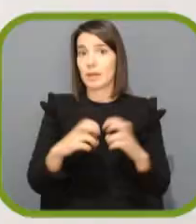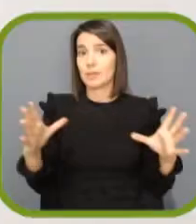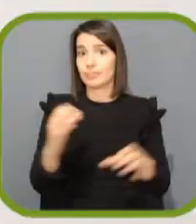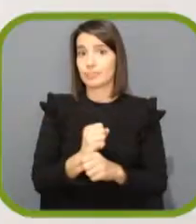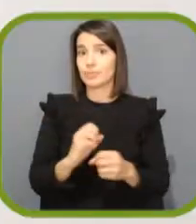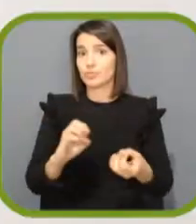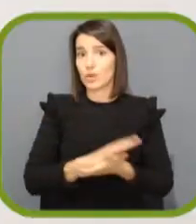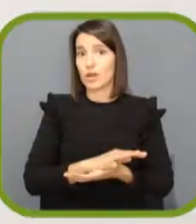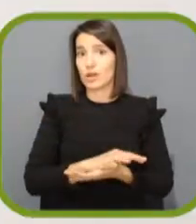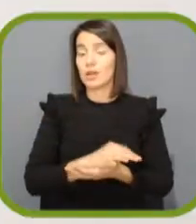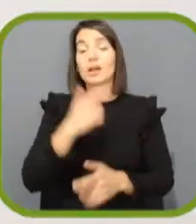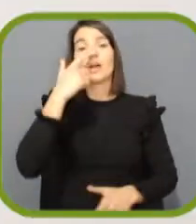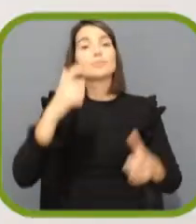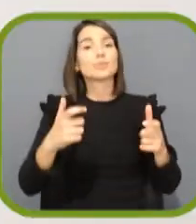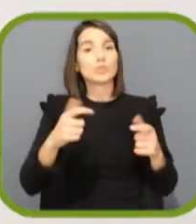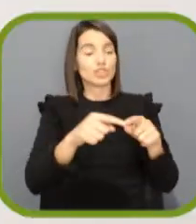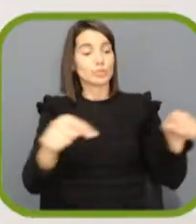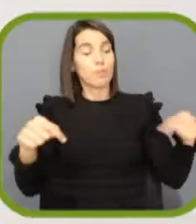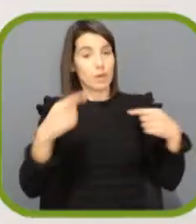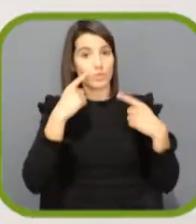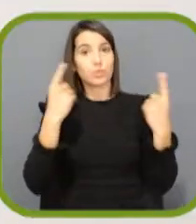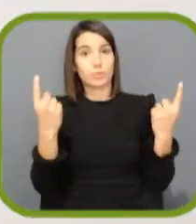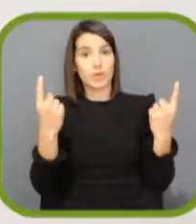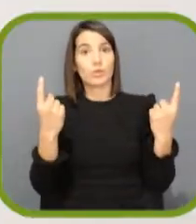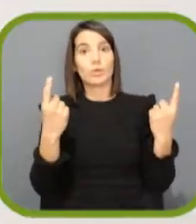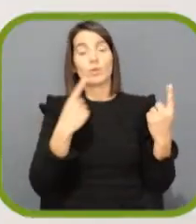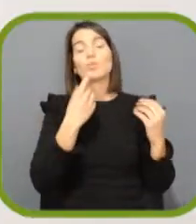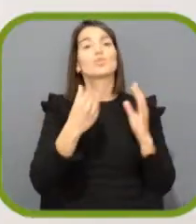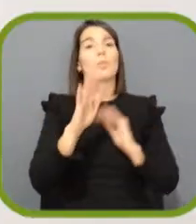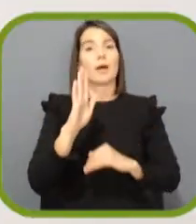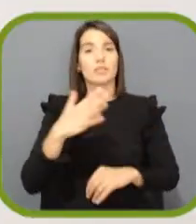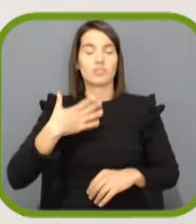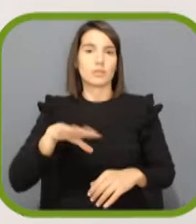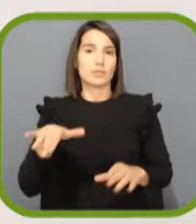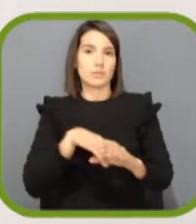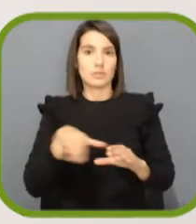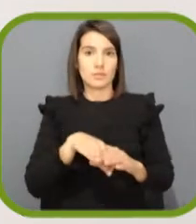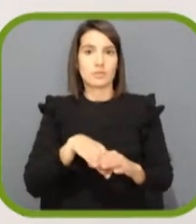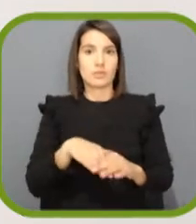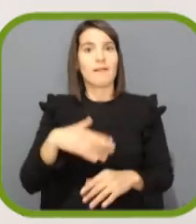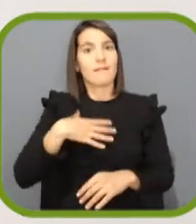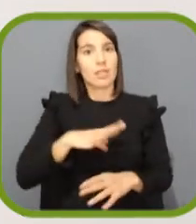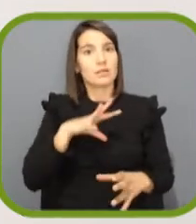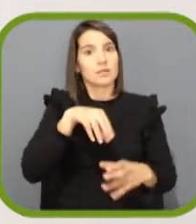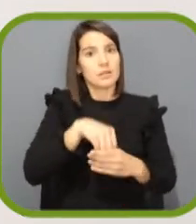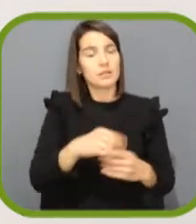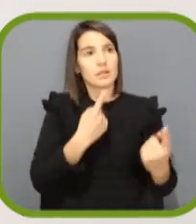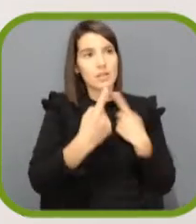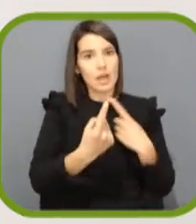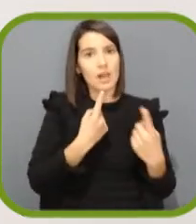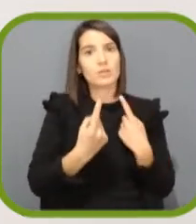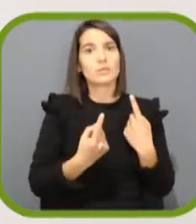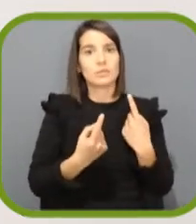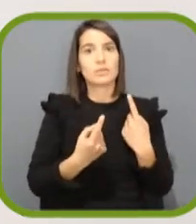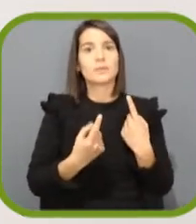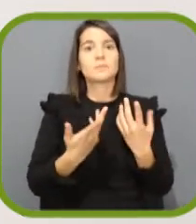jornalismo? As pessoas que estão no espaço público são muito mais, querem participar, querem entrar em